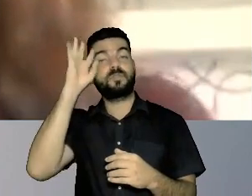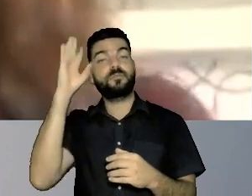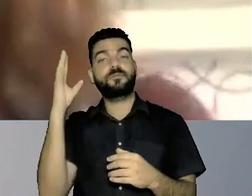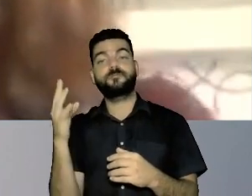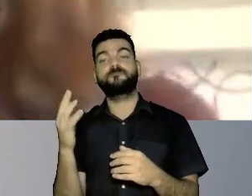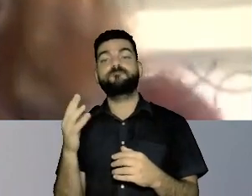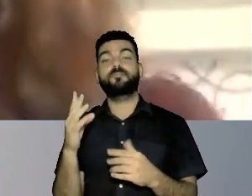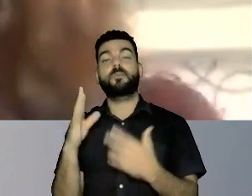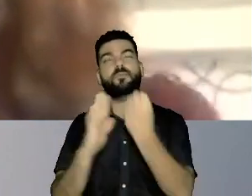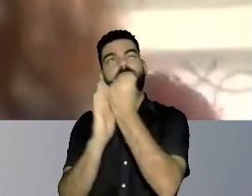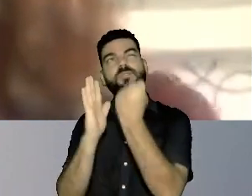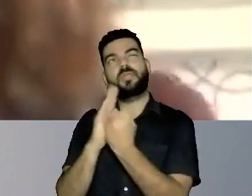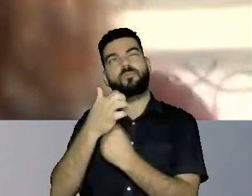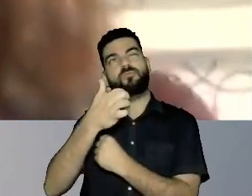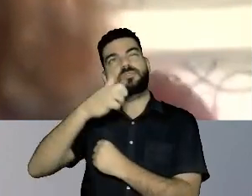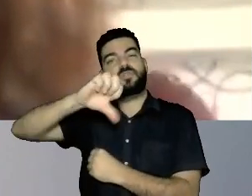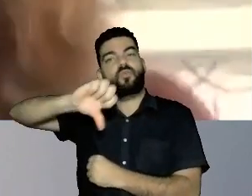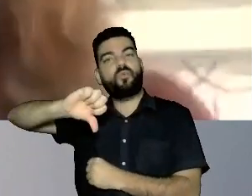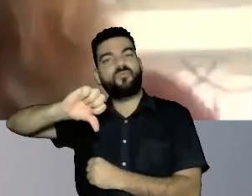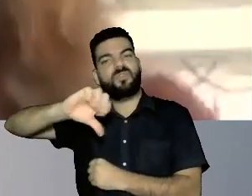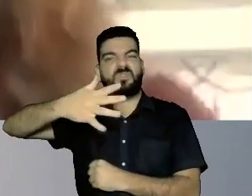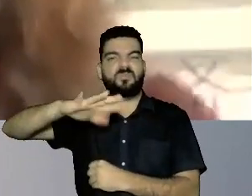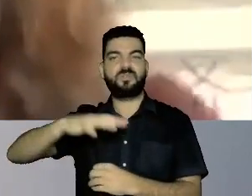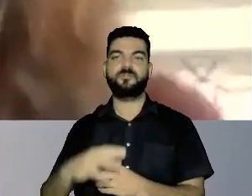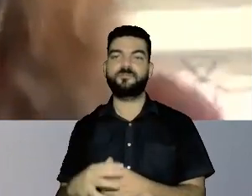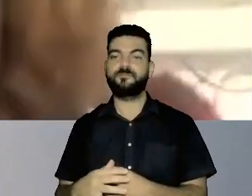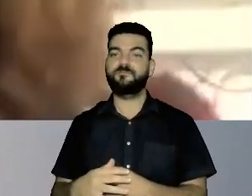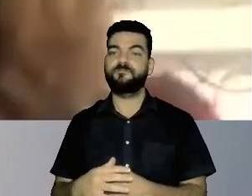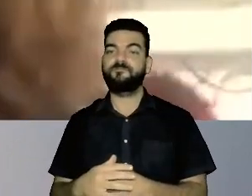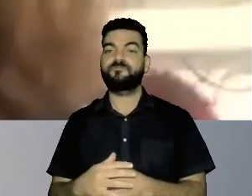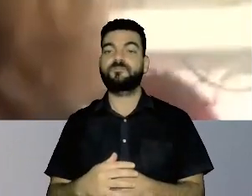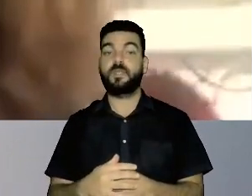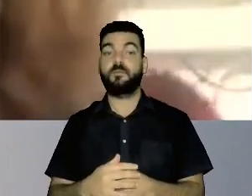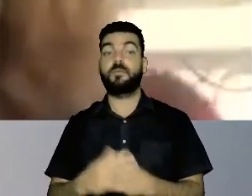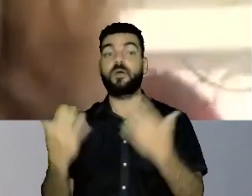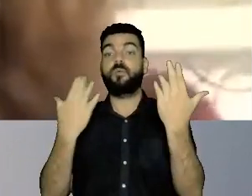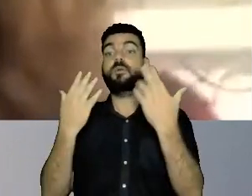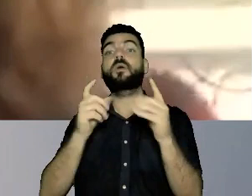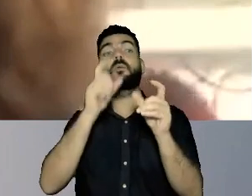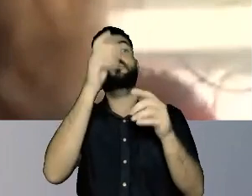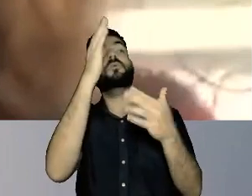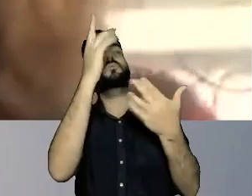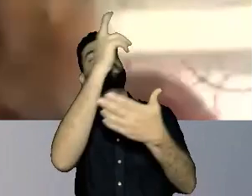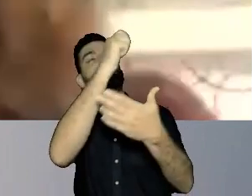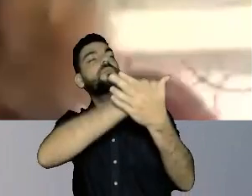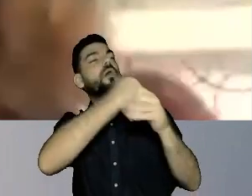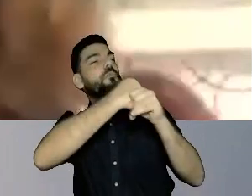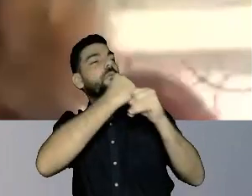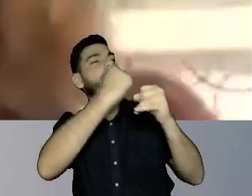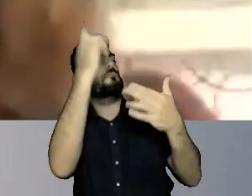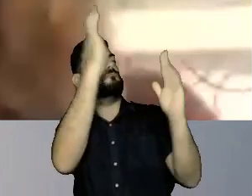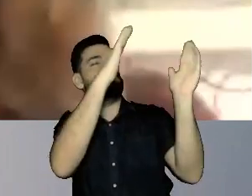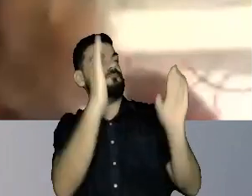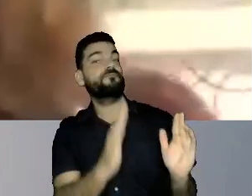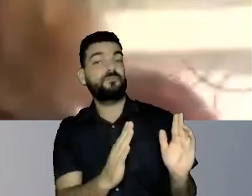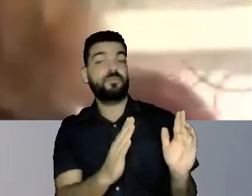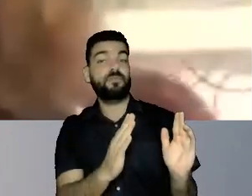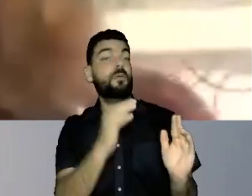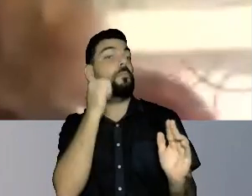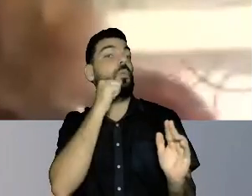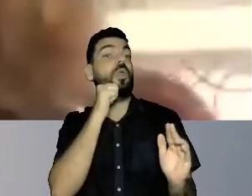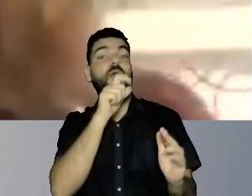alguma coisa nesse sentido, que eram formas, inclusive no final do século XIX e início do século XX,